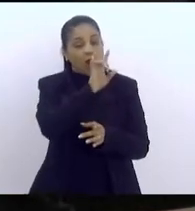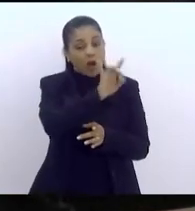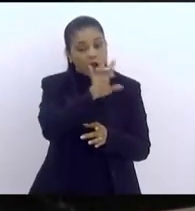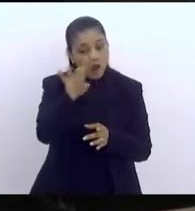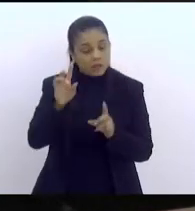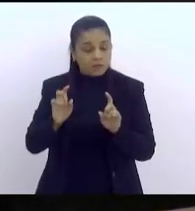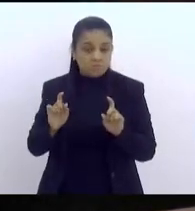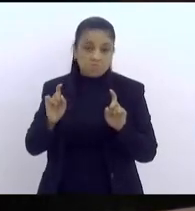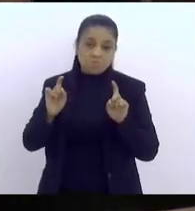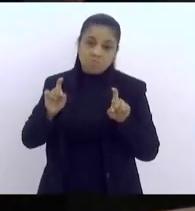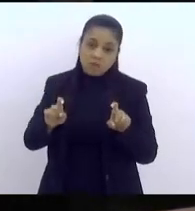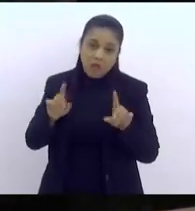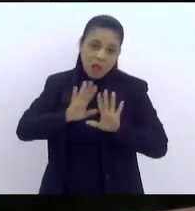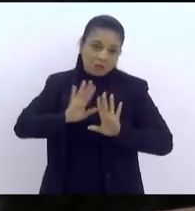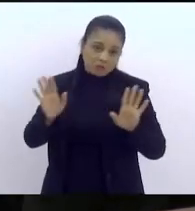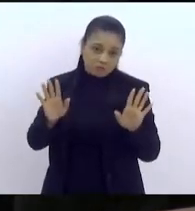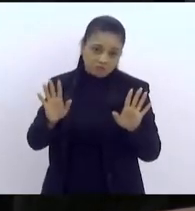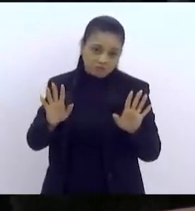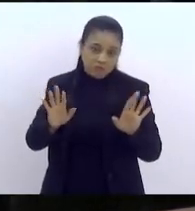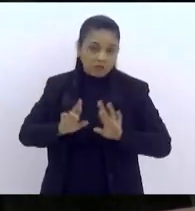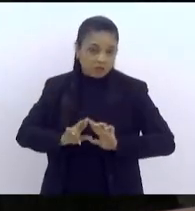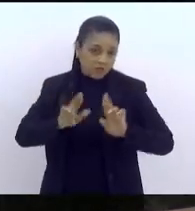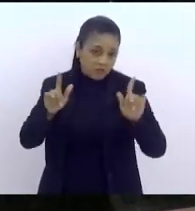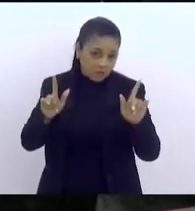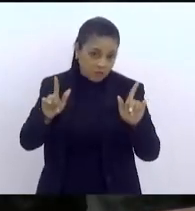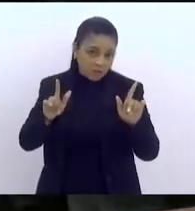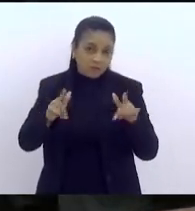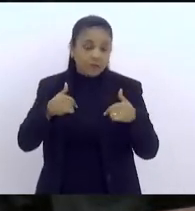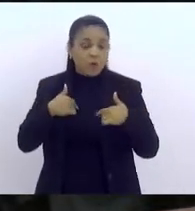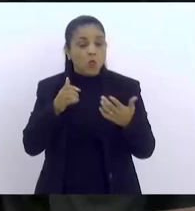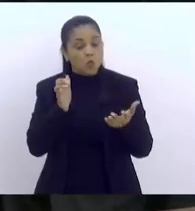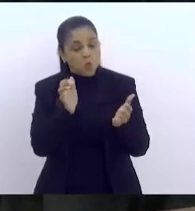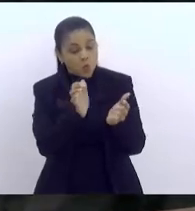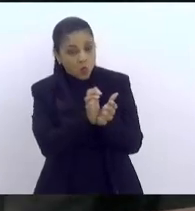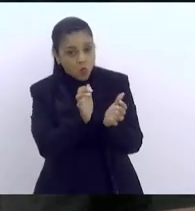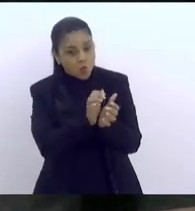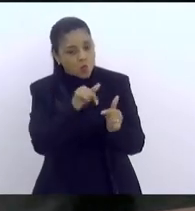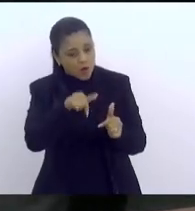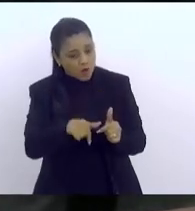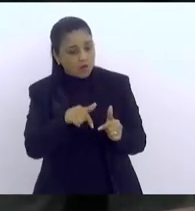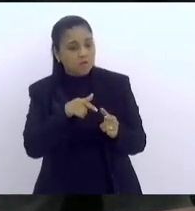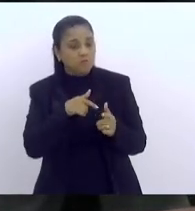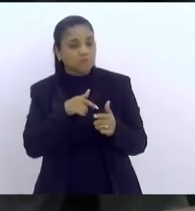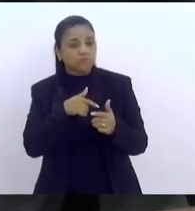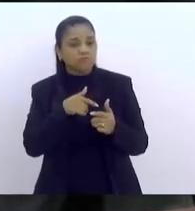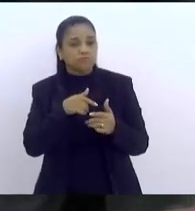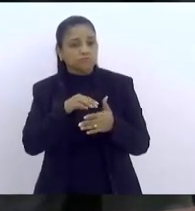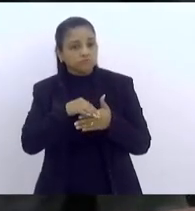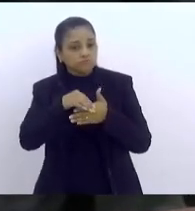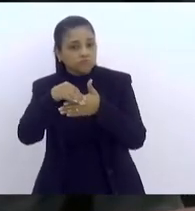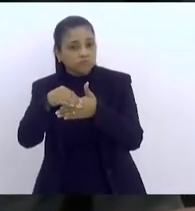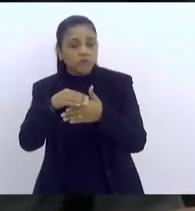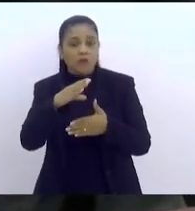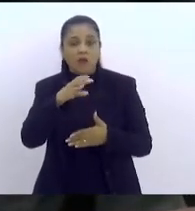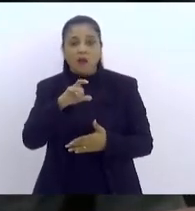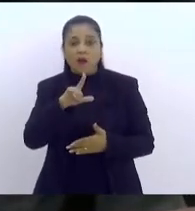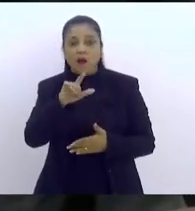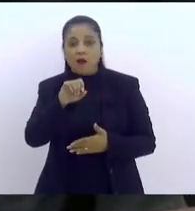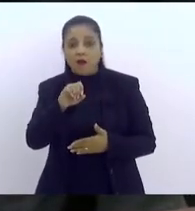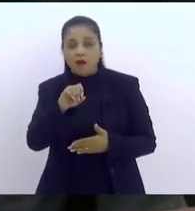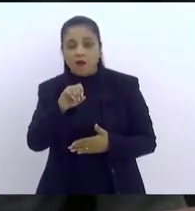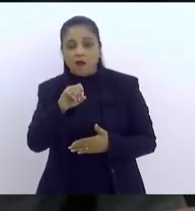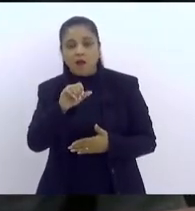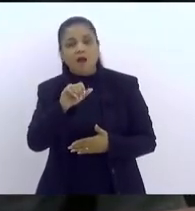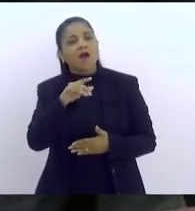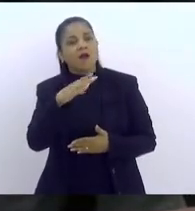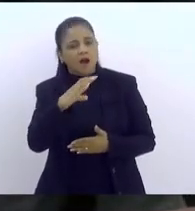Eu quero dizer que esse grupo, o dirigente desse grupo, já foi homenageado aqui em casa, o Cláudio Nascimento, muitos conhecem o Cláudio Nascimento,